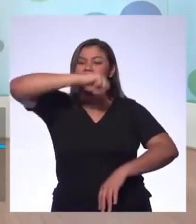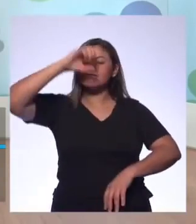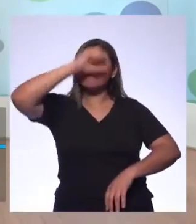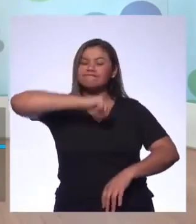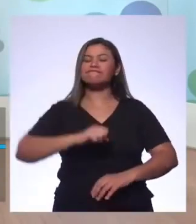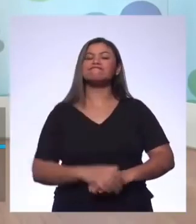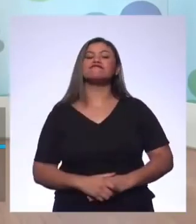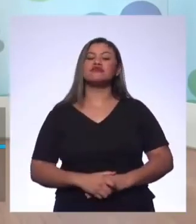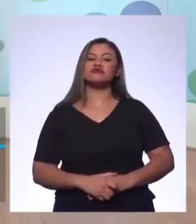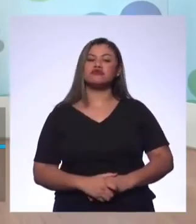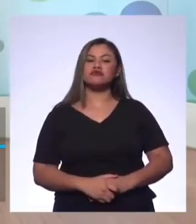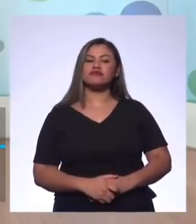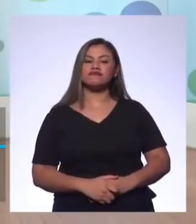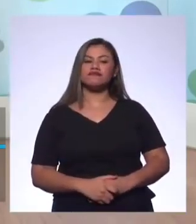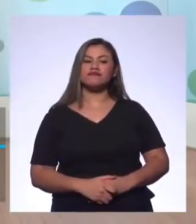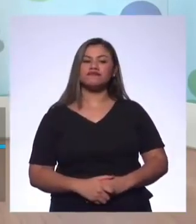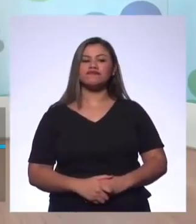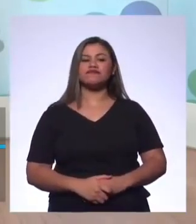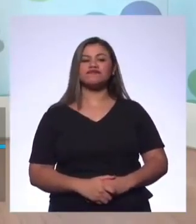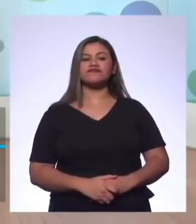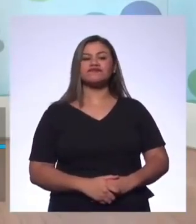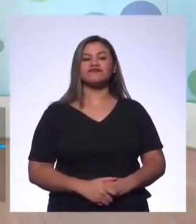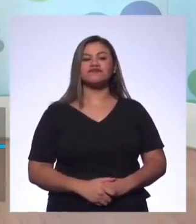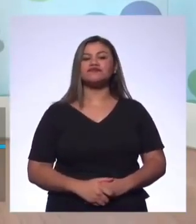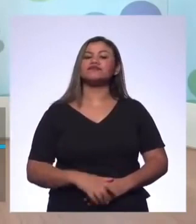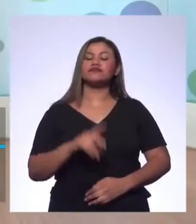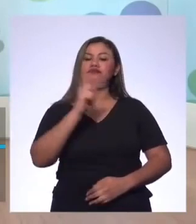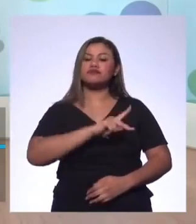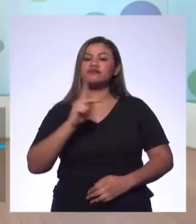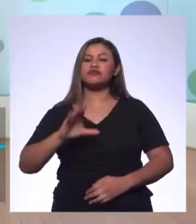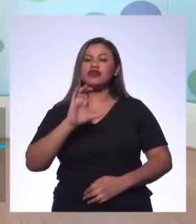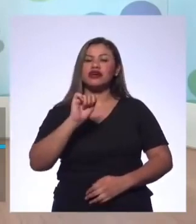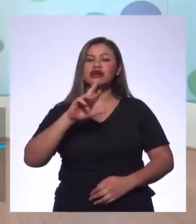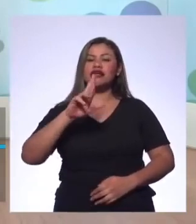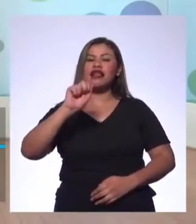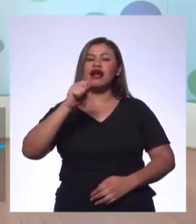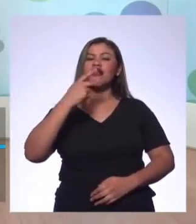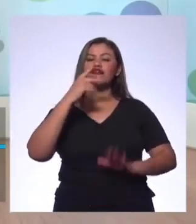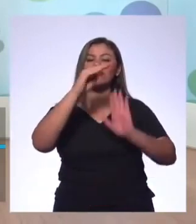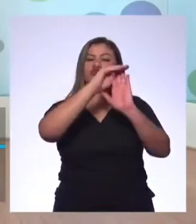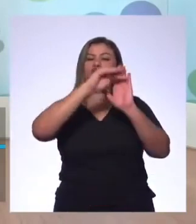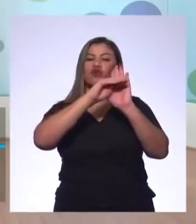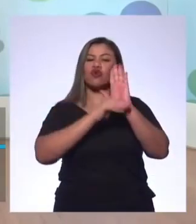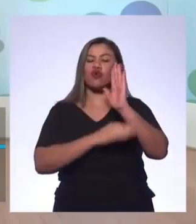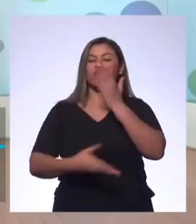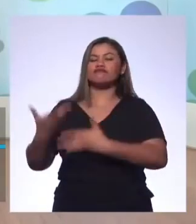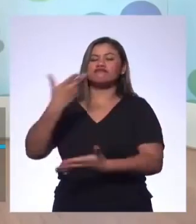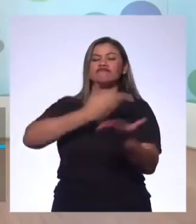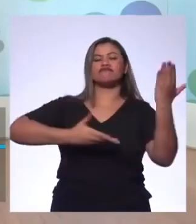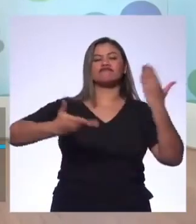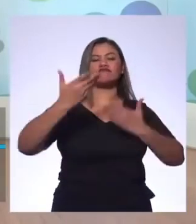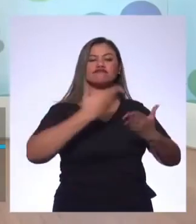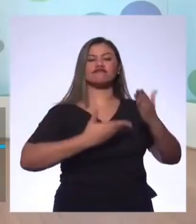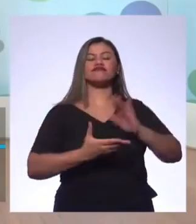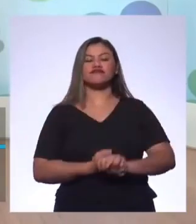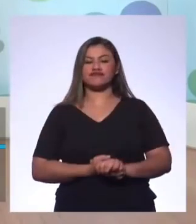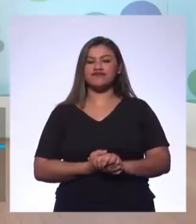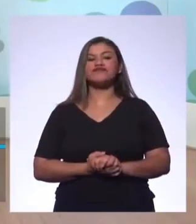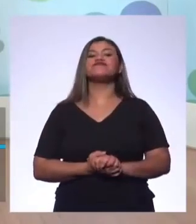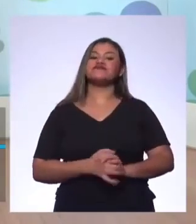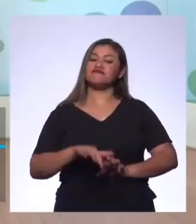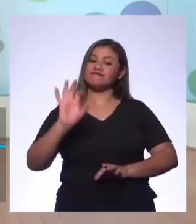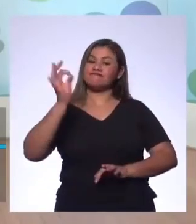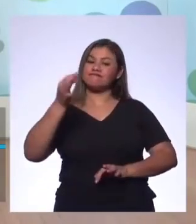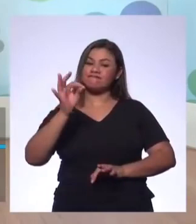aprendizagem, professor Luzimar. Luzimar, A professora Clara disse normas de convivência. Verdade?